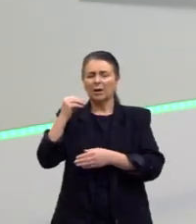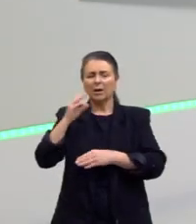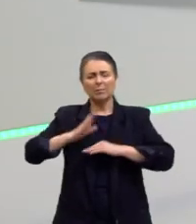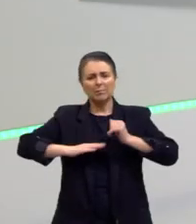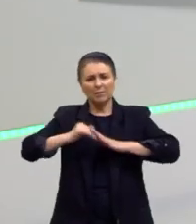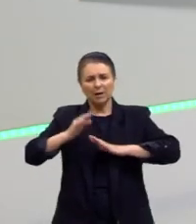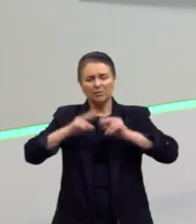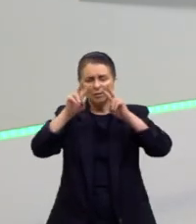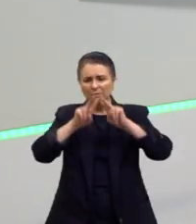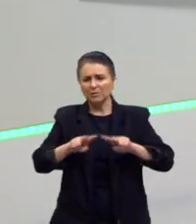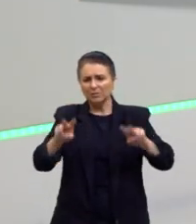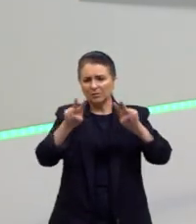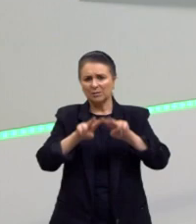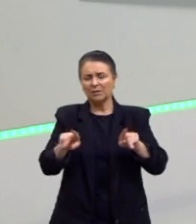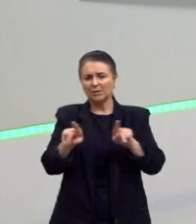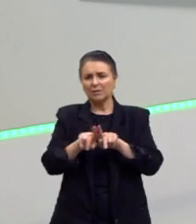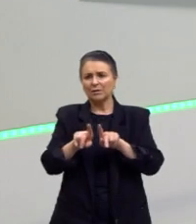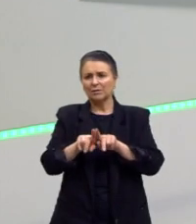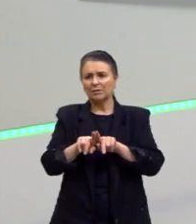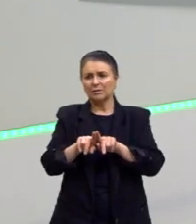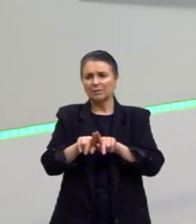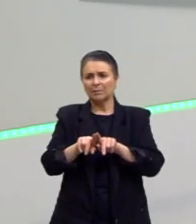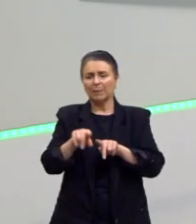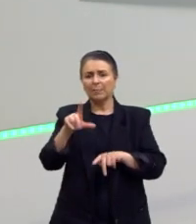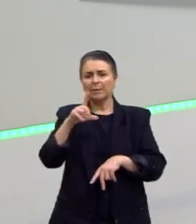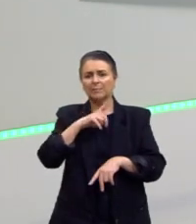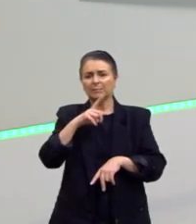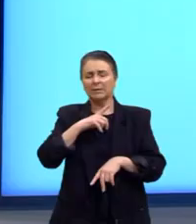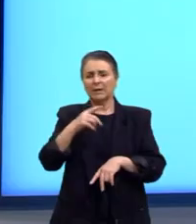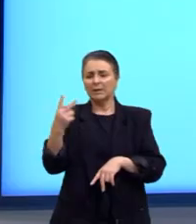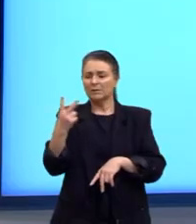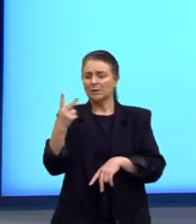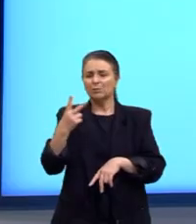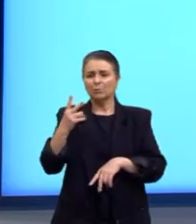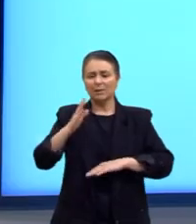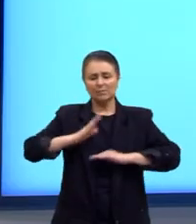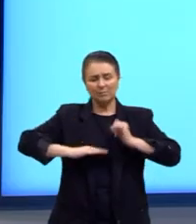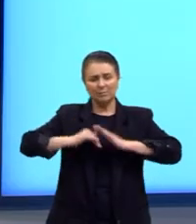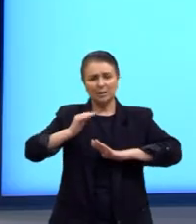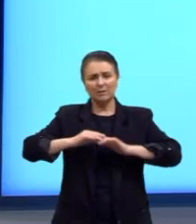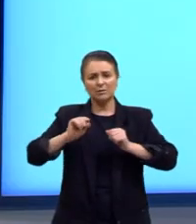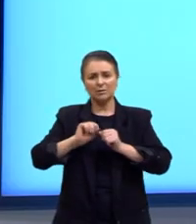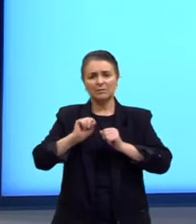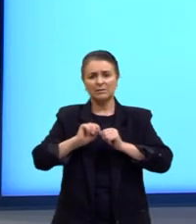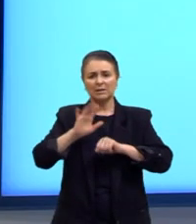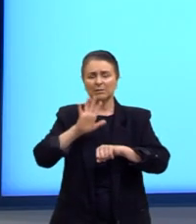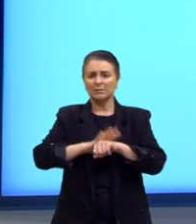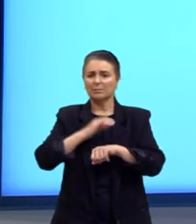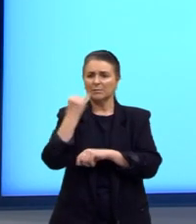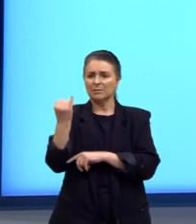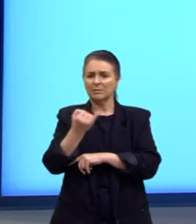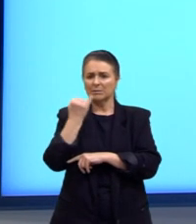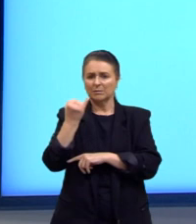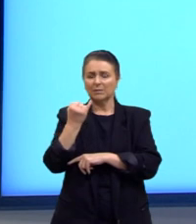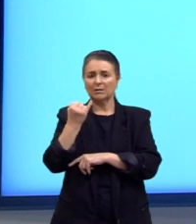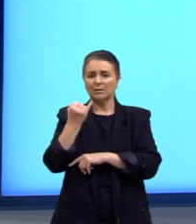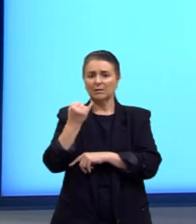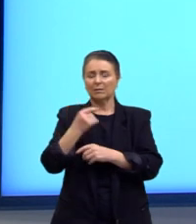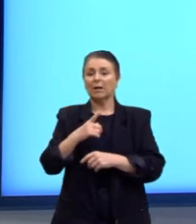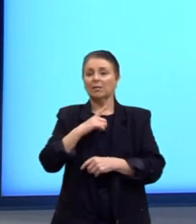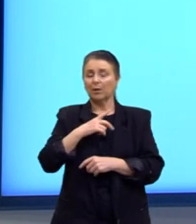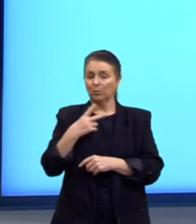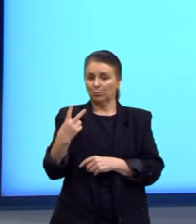também de visualização, né? Porque também tem essas duas aplicações diferentes e são as mais importantes. Existem,